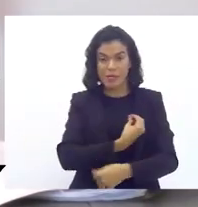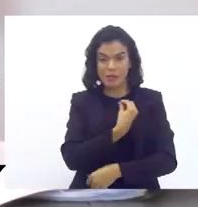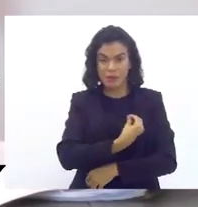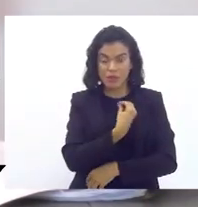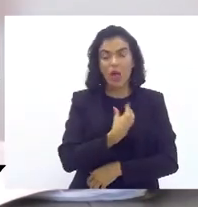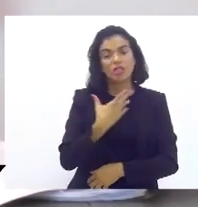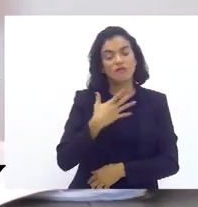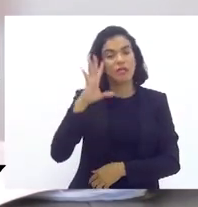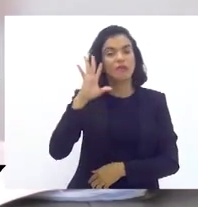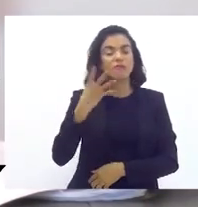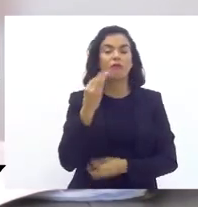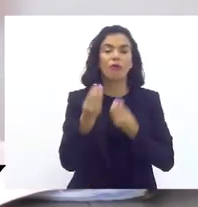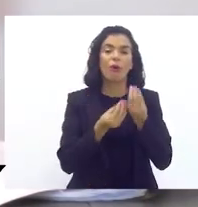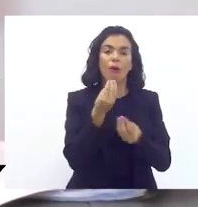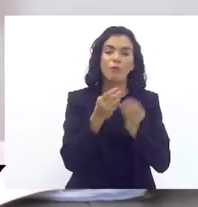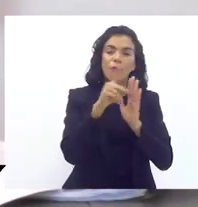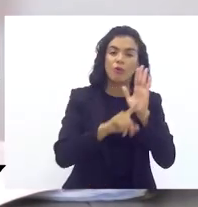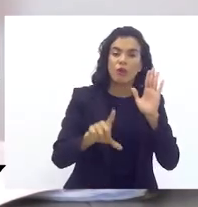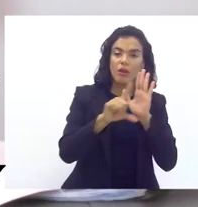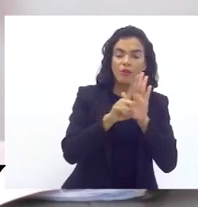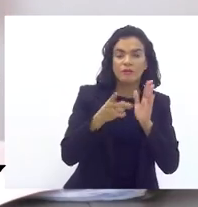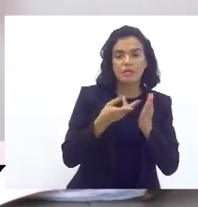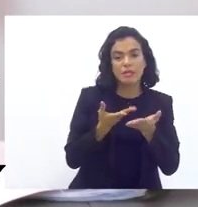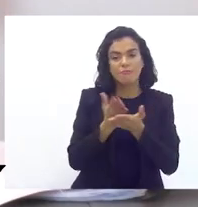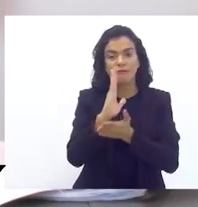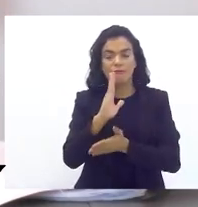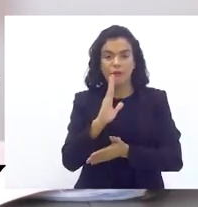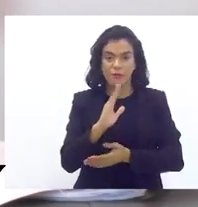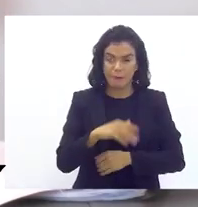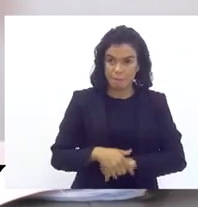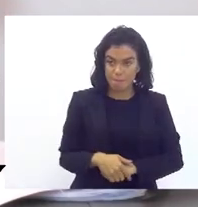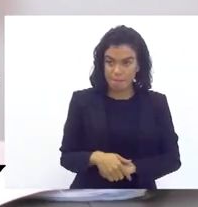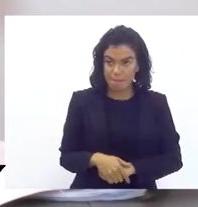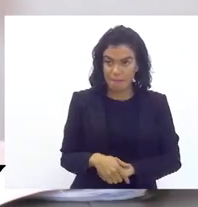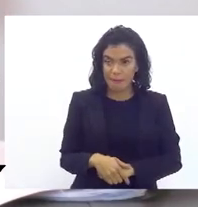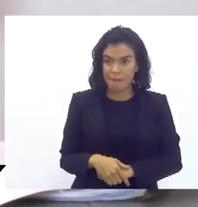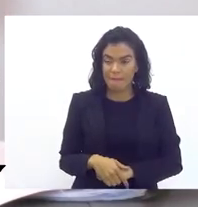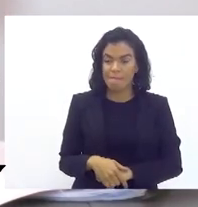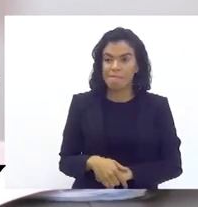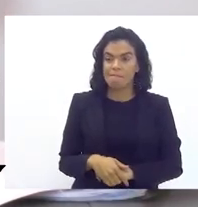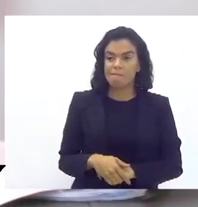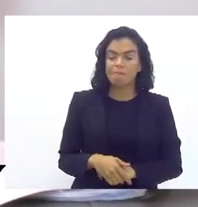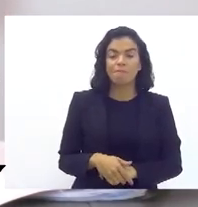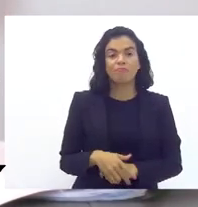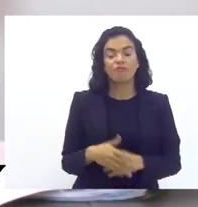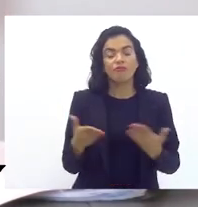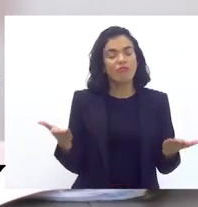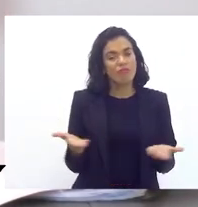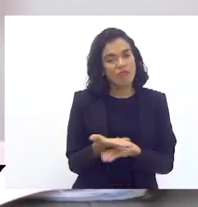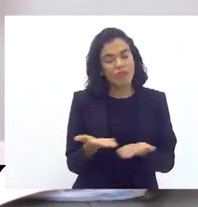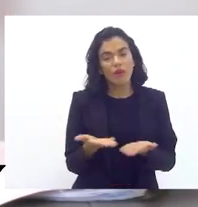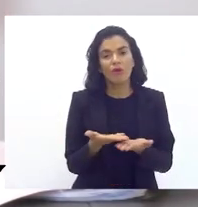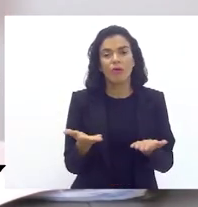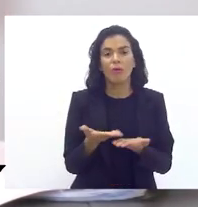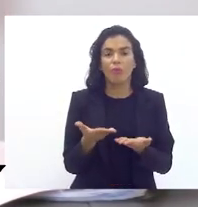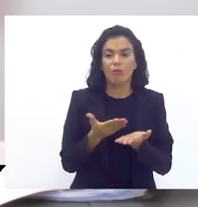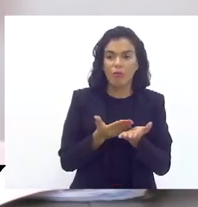vai ser aprovado e votado muito bem então eu queria começar